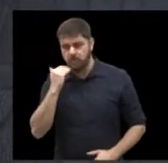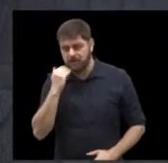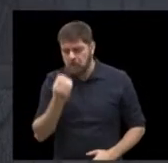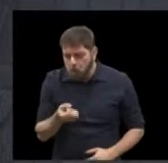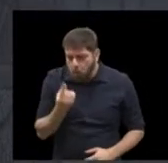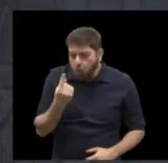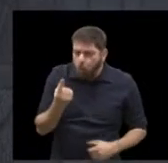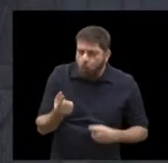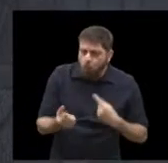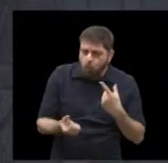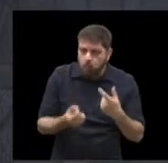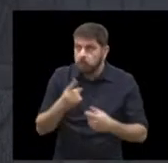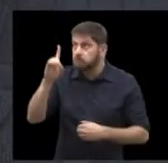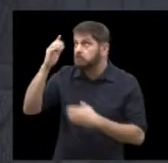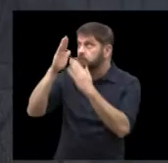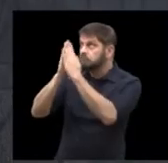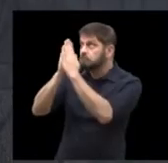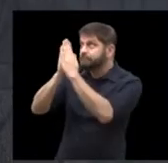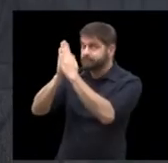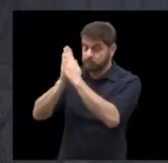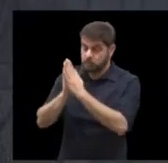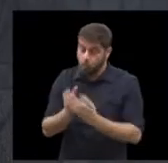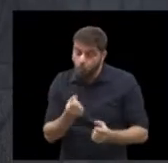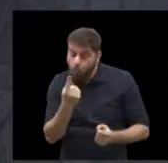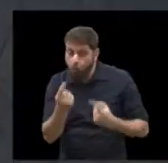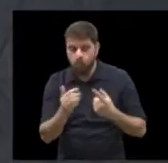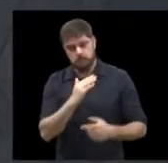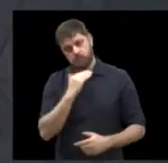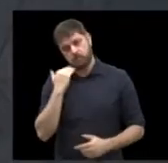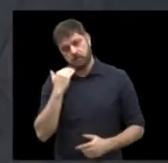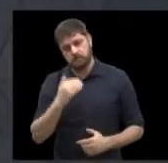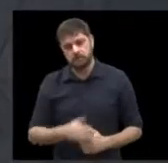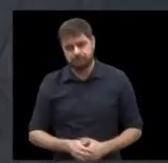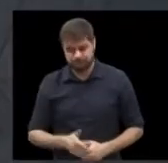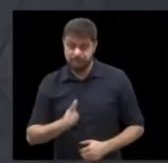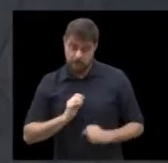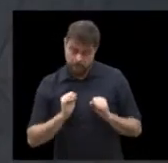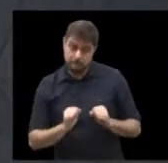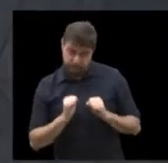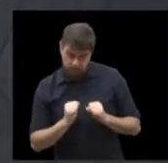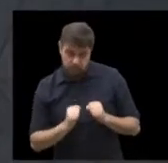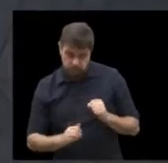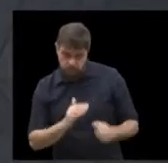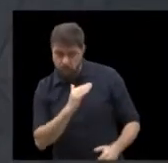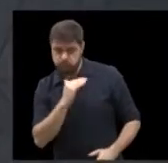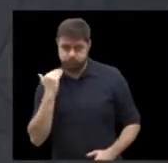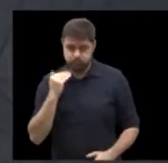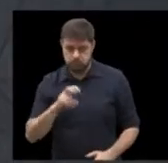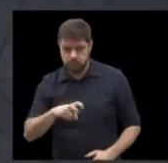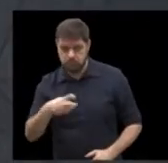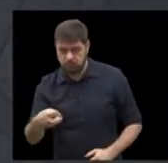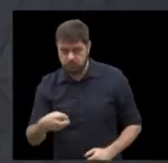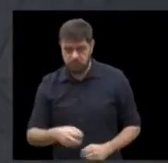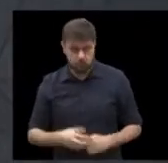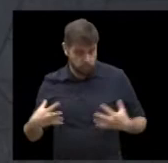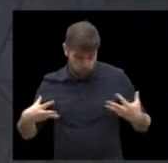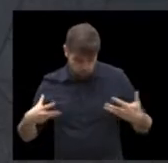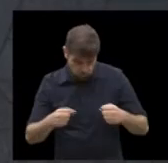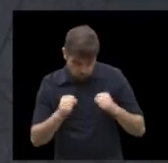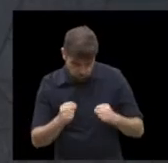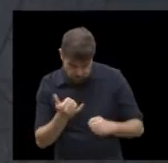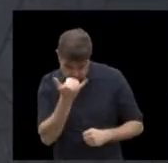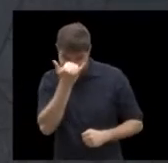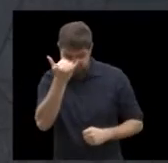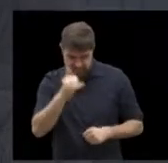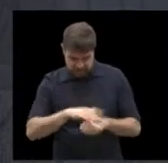pequeno, graças a Deus, mas a gente existe, né? Existe, sem dúvida. E ninguém está livre dessa doença. Ninguém